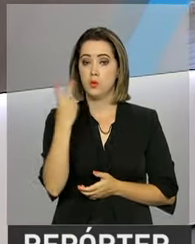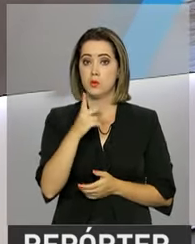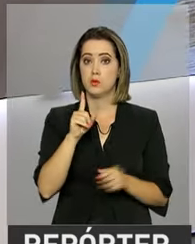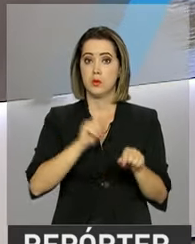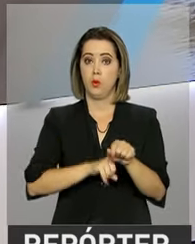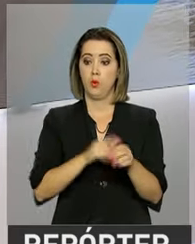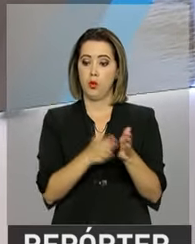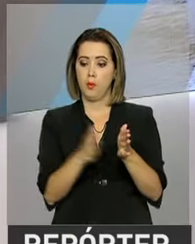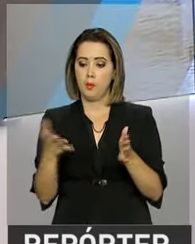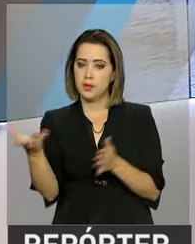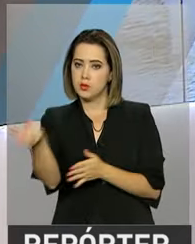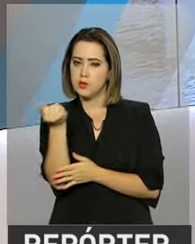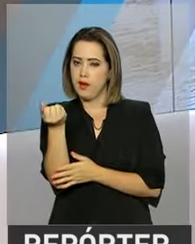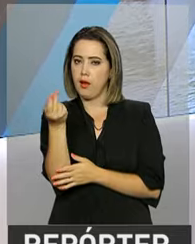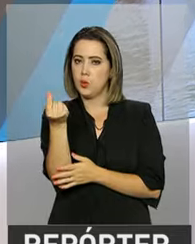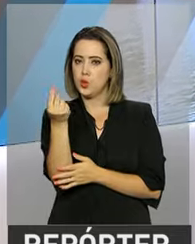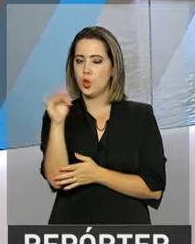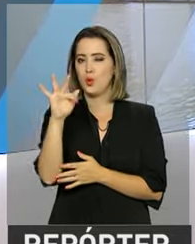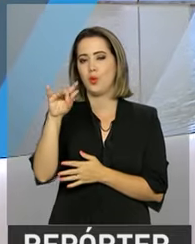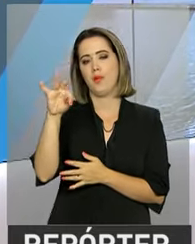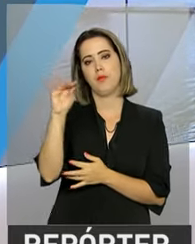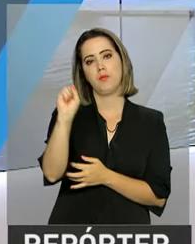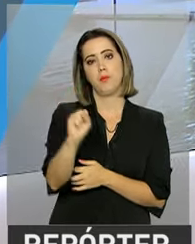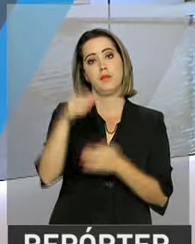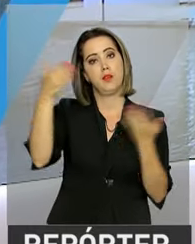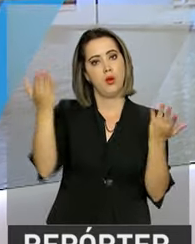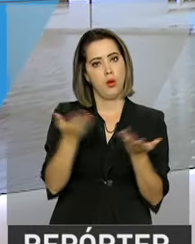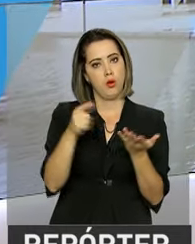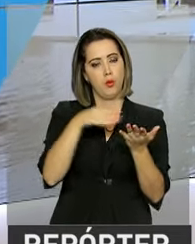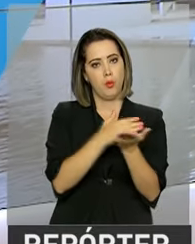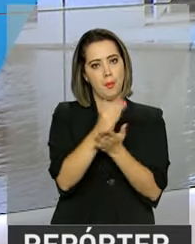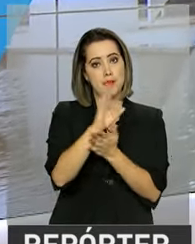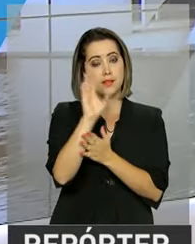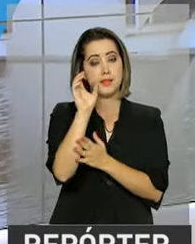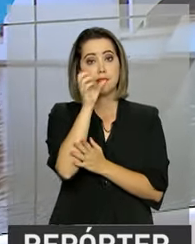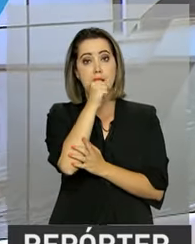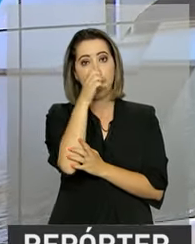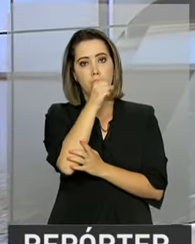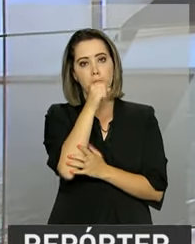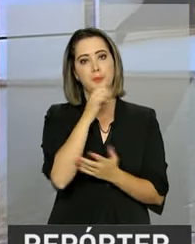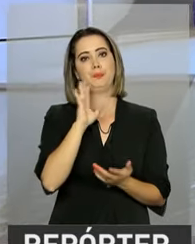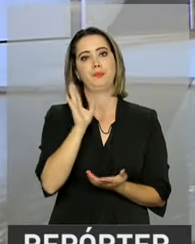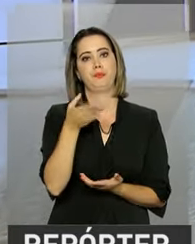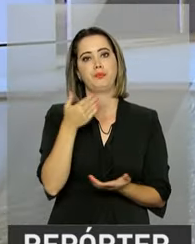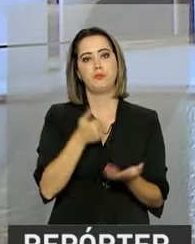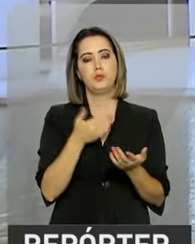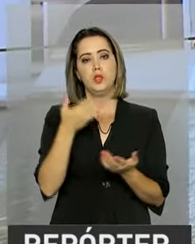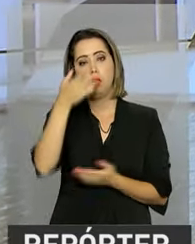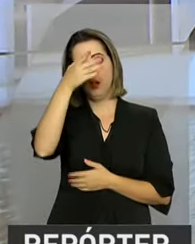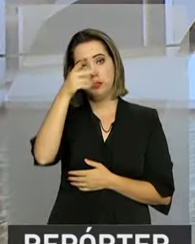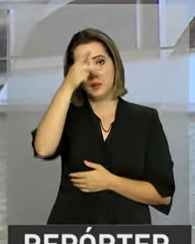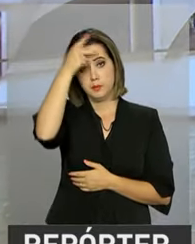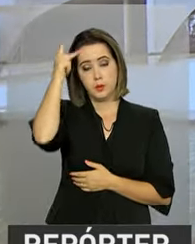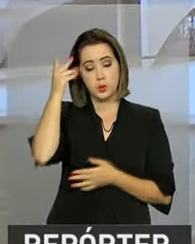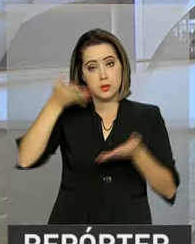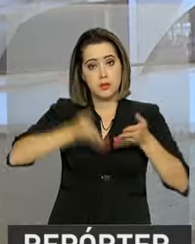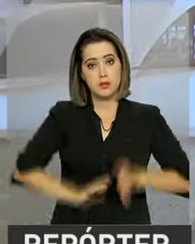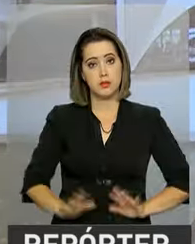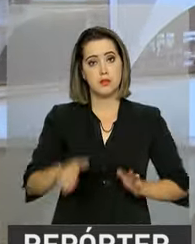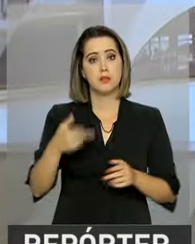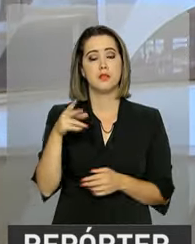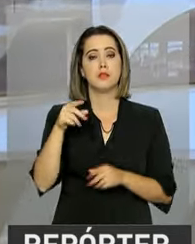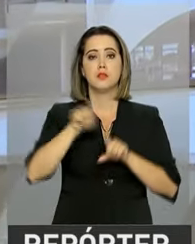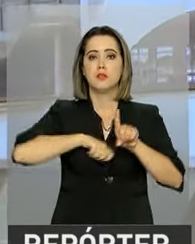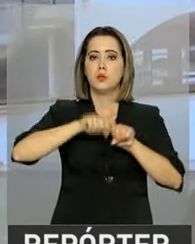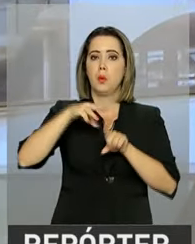saque das contas inativas do FGTS começa neste sábado agora vão ser beneficiados os trabalhadores nascidos nos